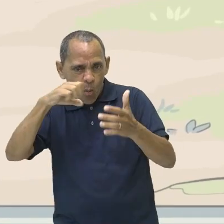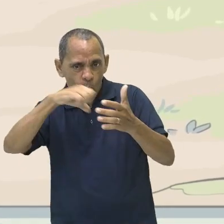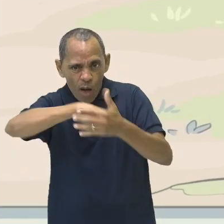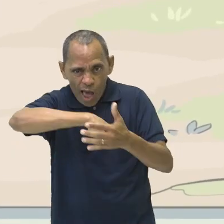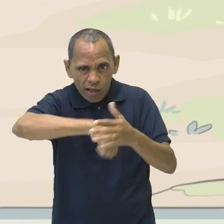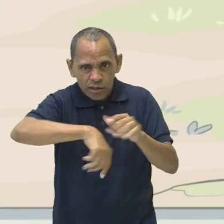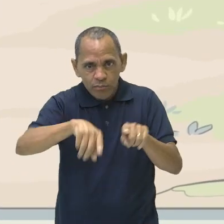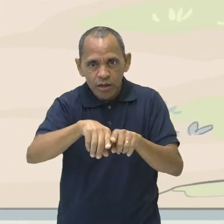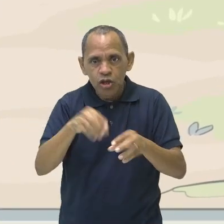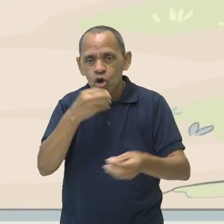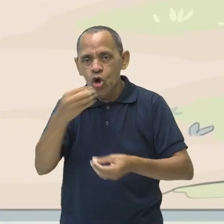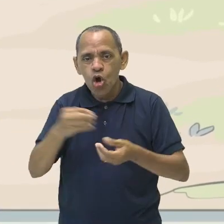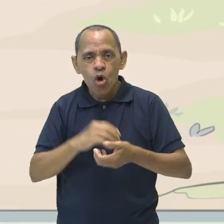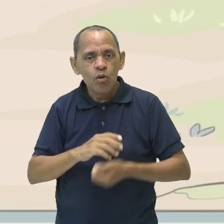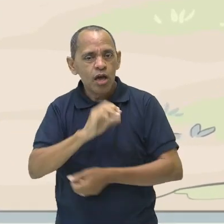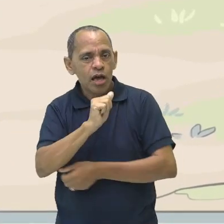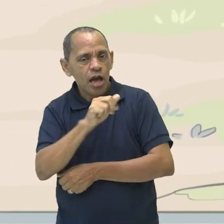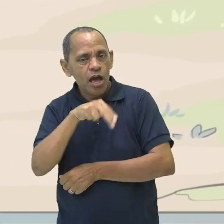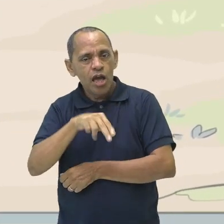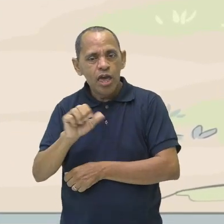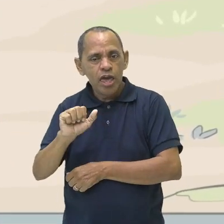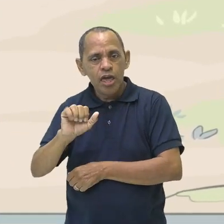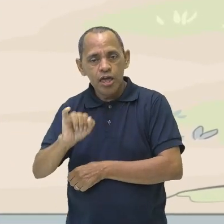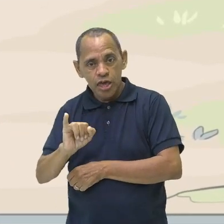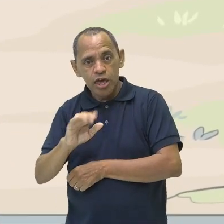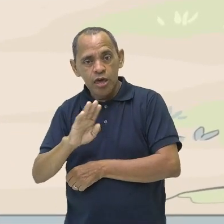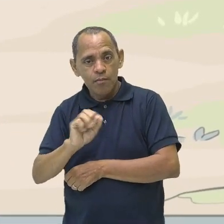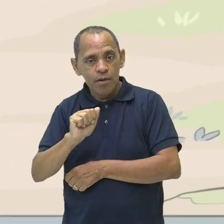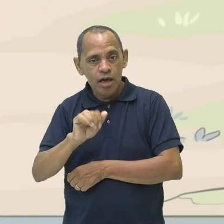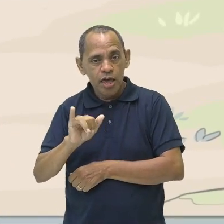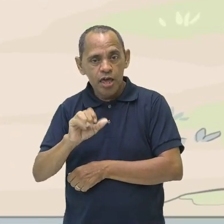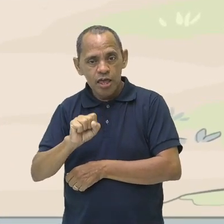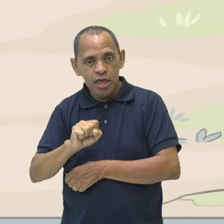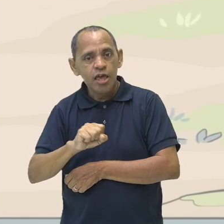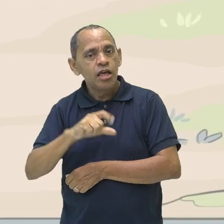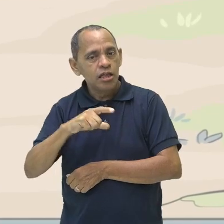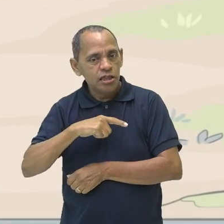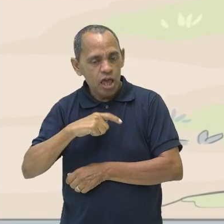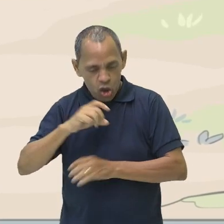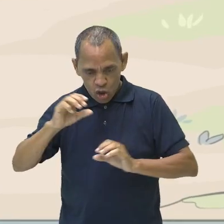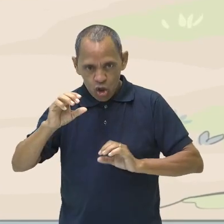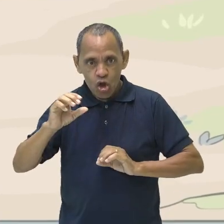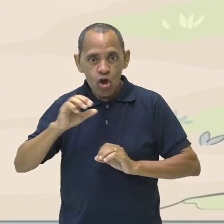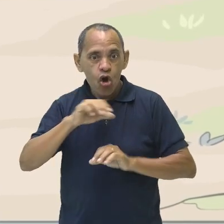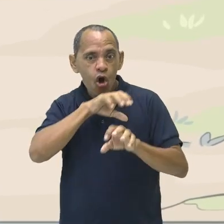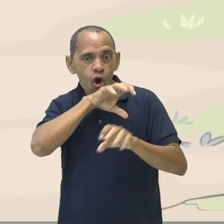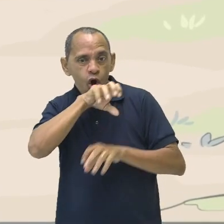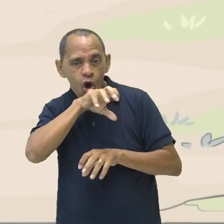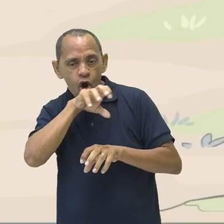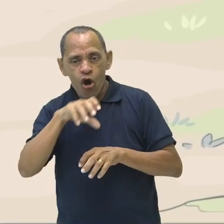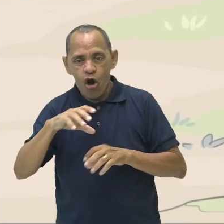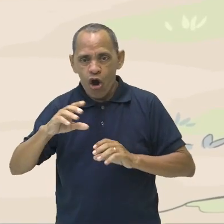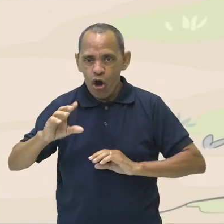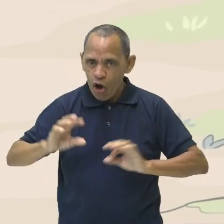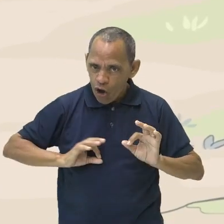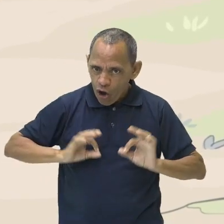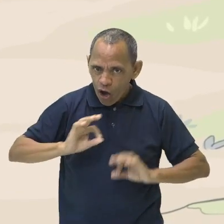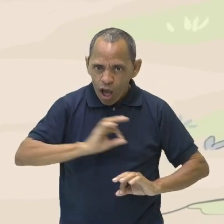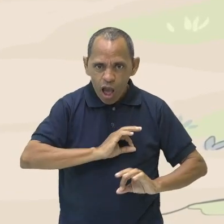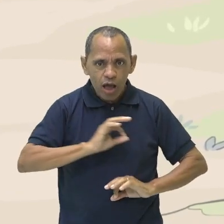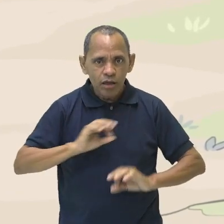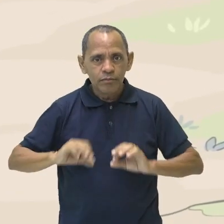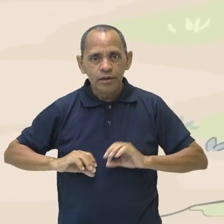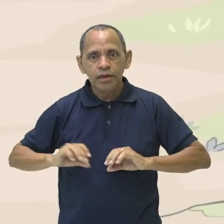os canibais, se ainda tinha muita onça andando pela cidade. Perguntou se